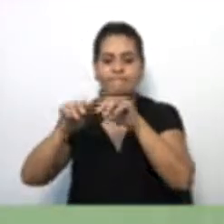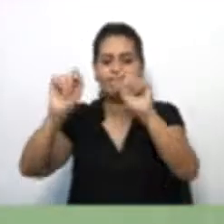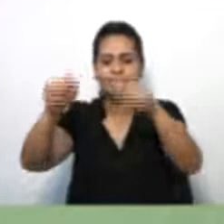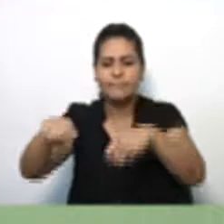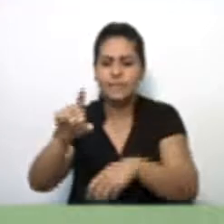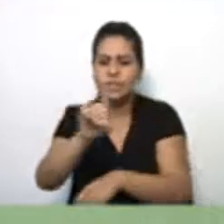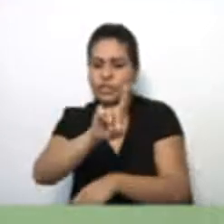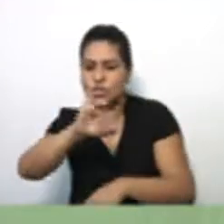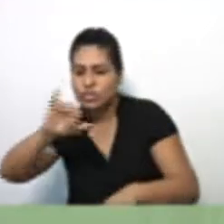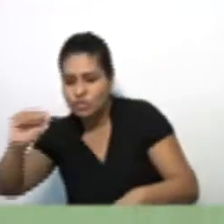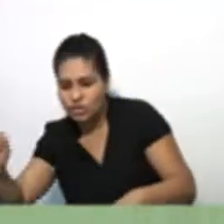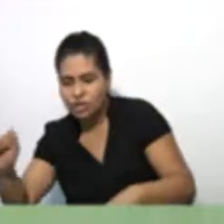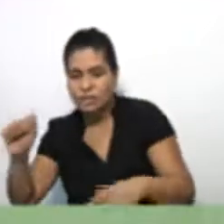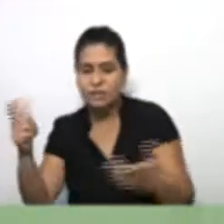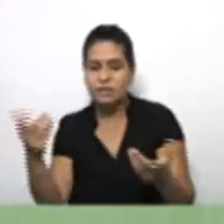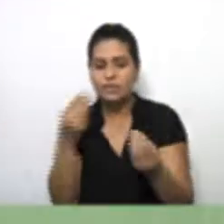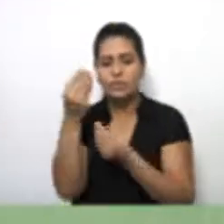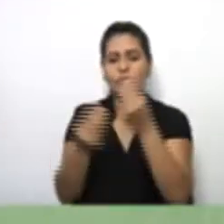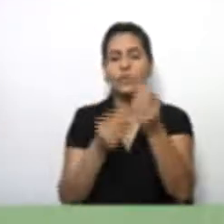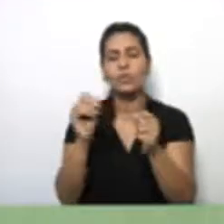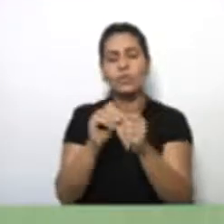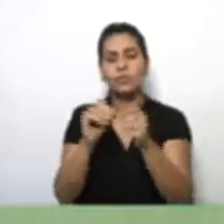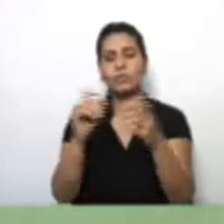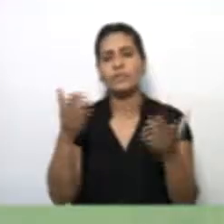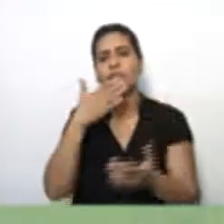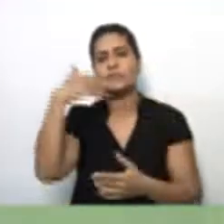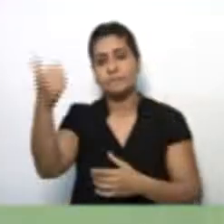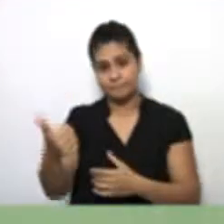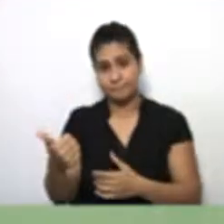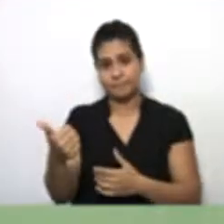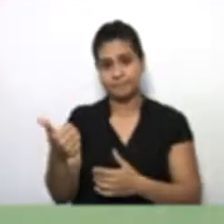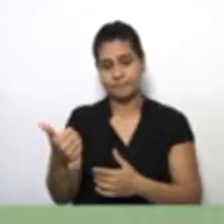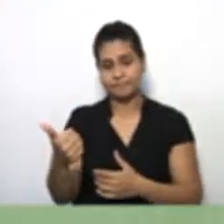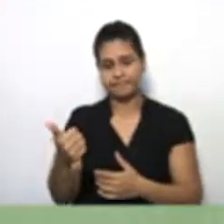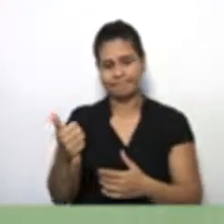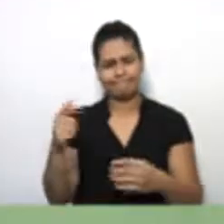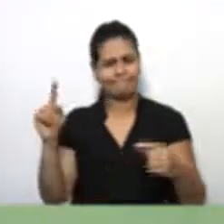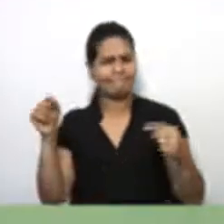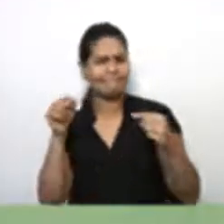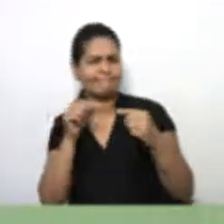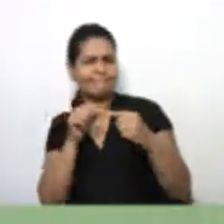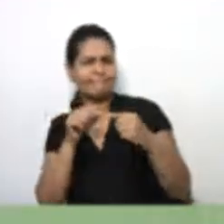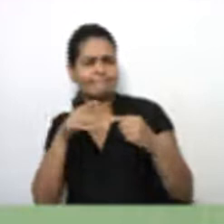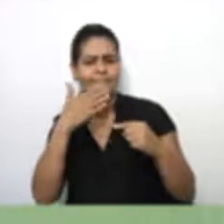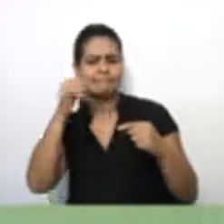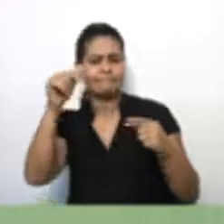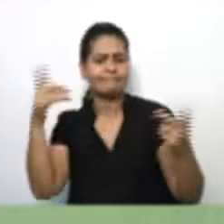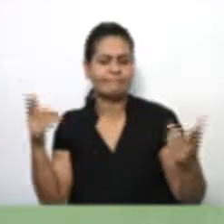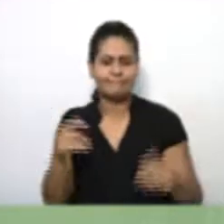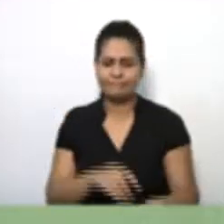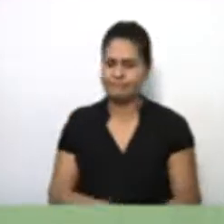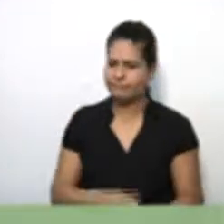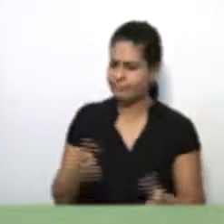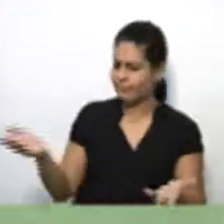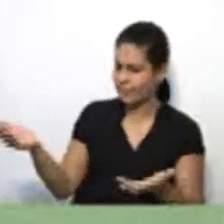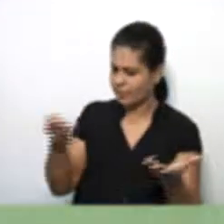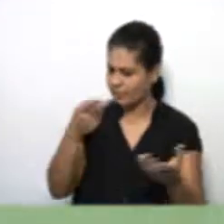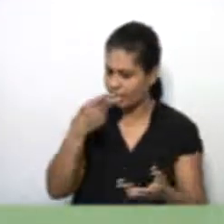datas para avaliar quais metas foram alcançadas. Professor Everton, algum comentário aí, professor, sobre